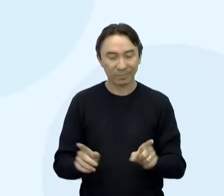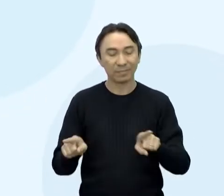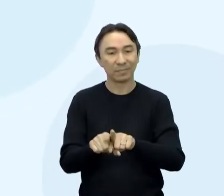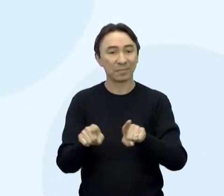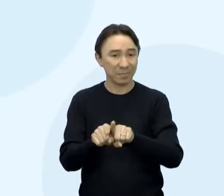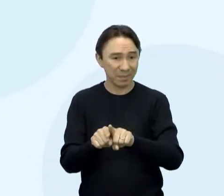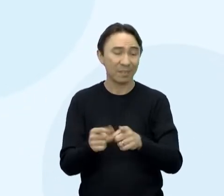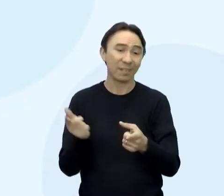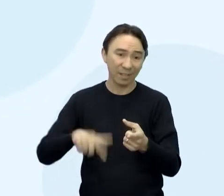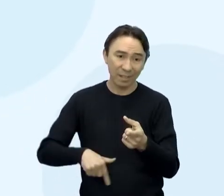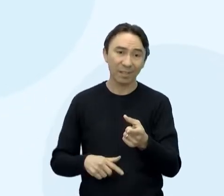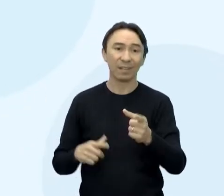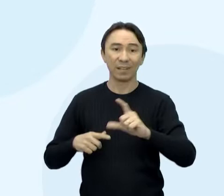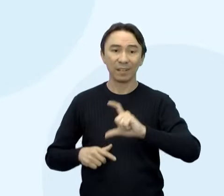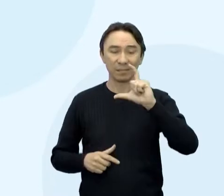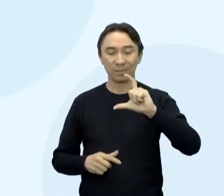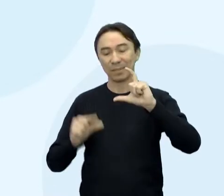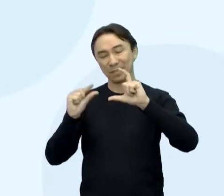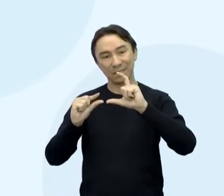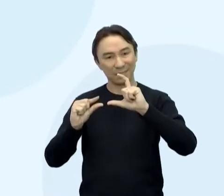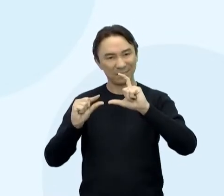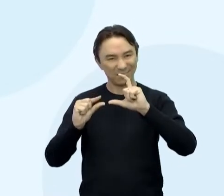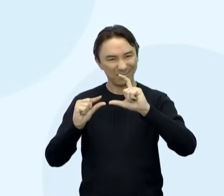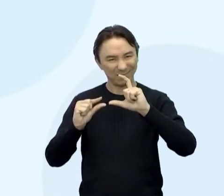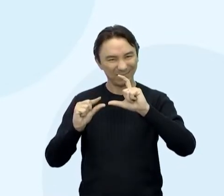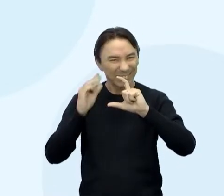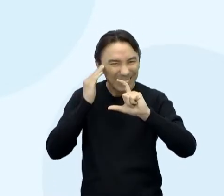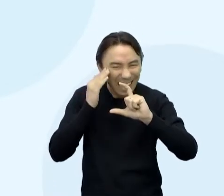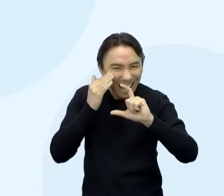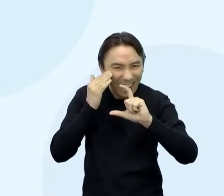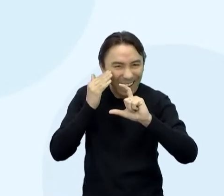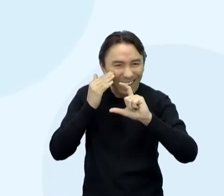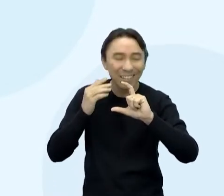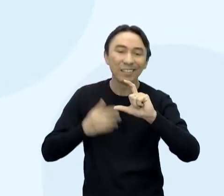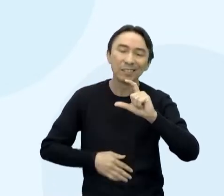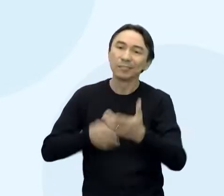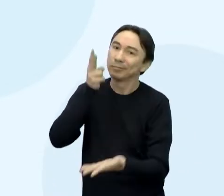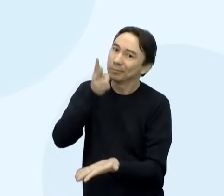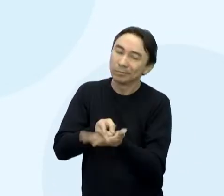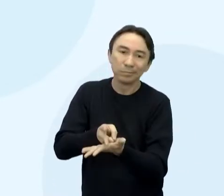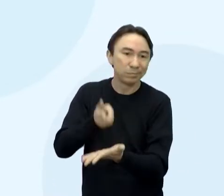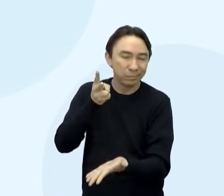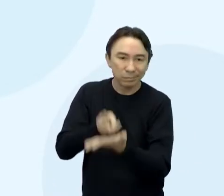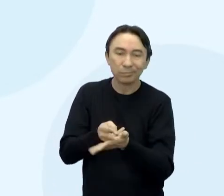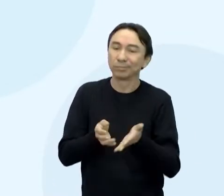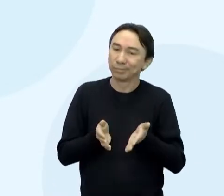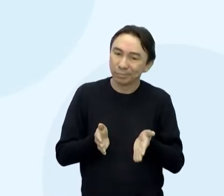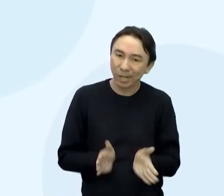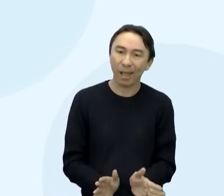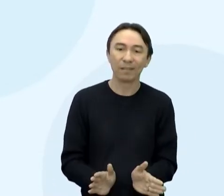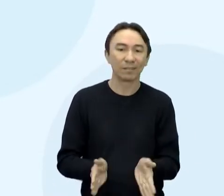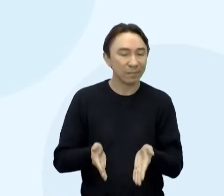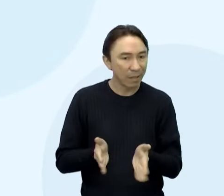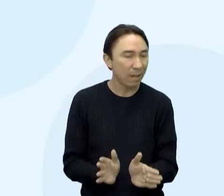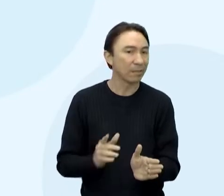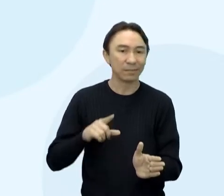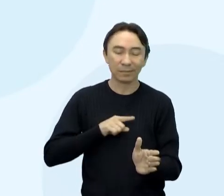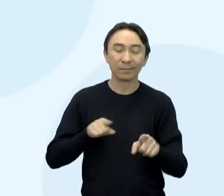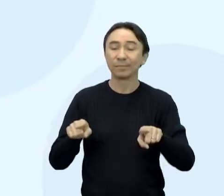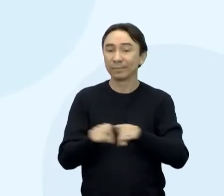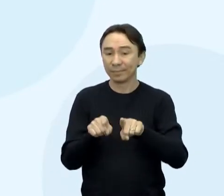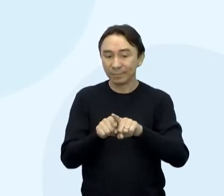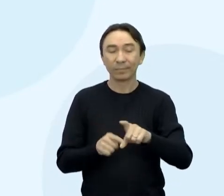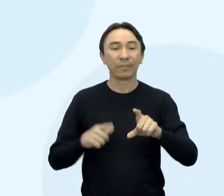segundo, que vai ser também azinho. Então eu vou ter sempre indivíduos, né? Então os filhos